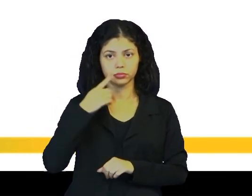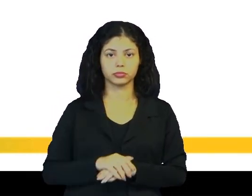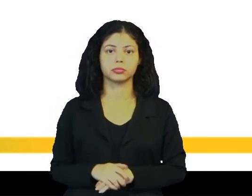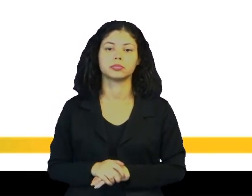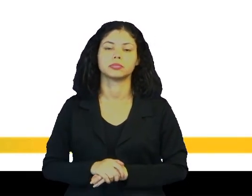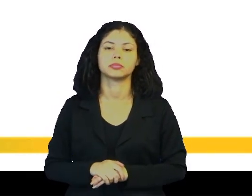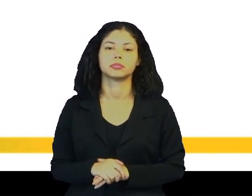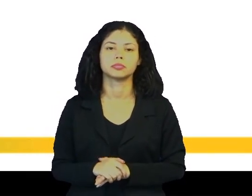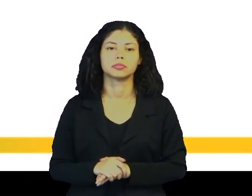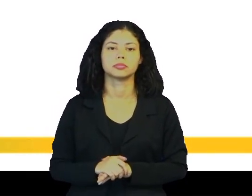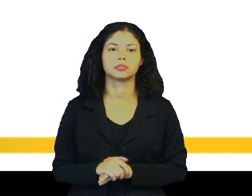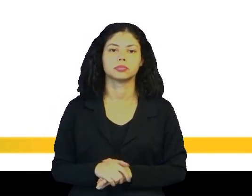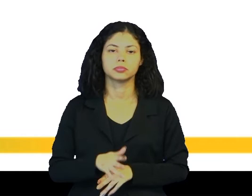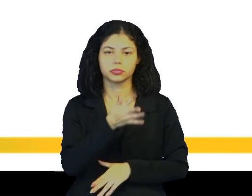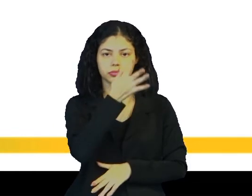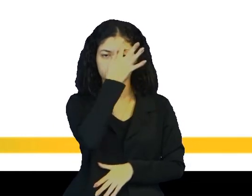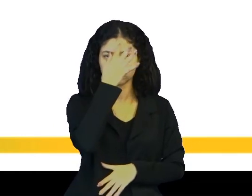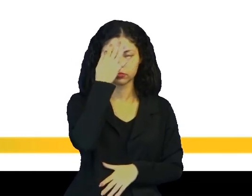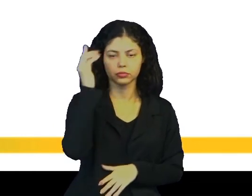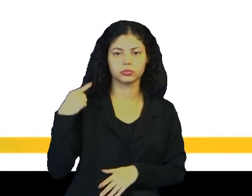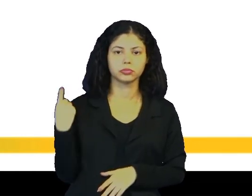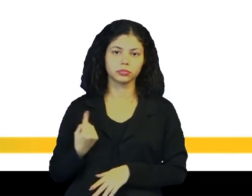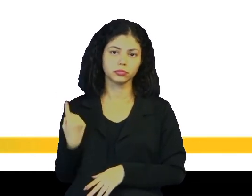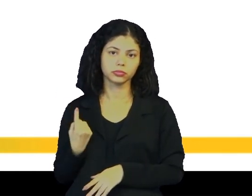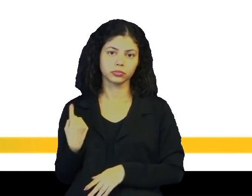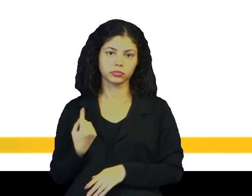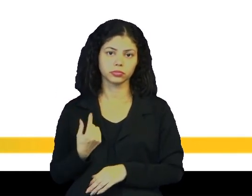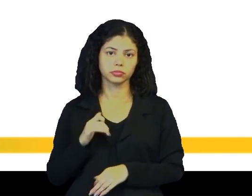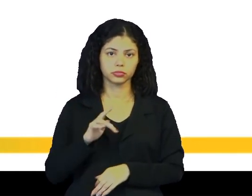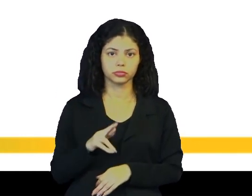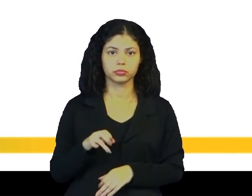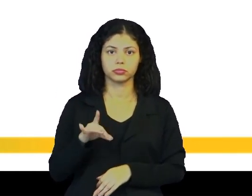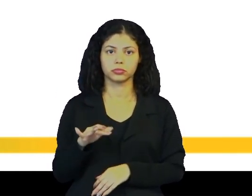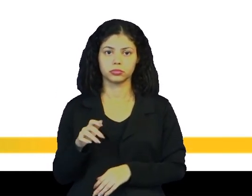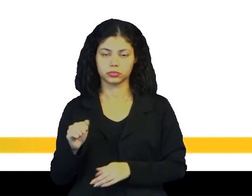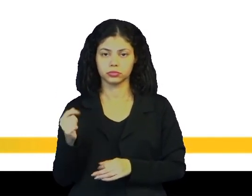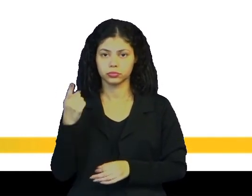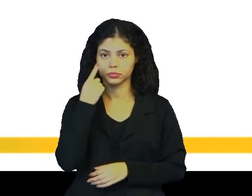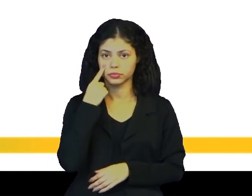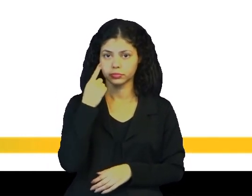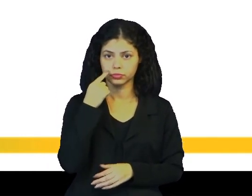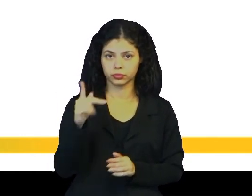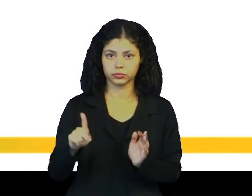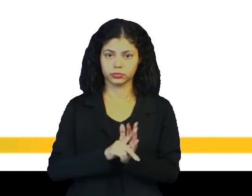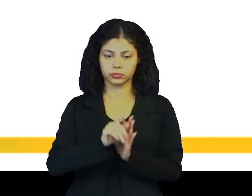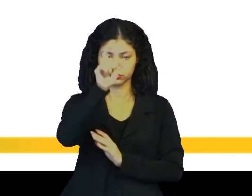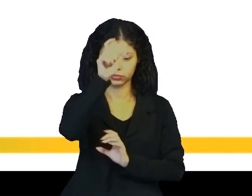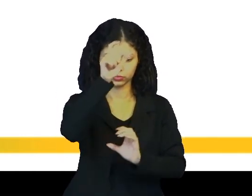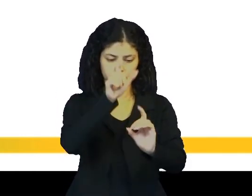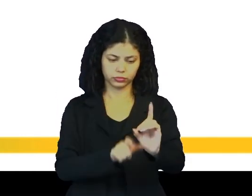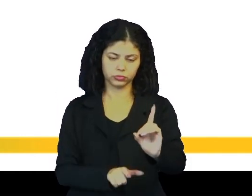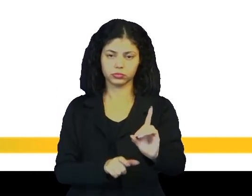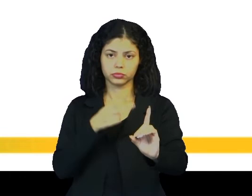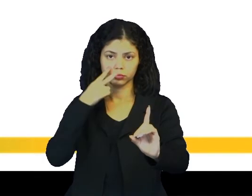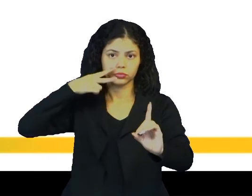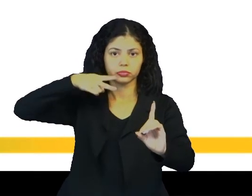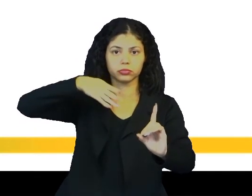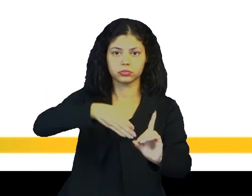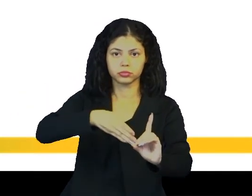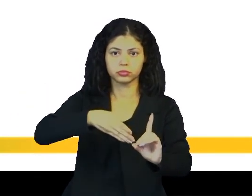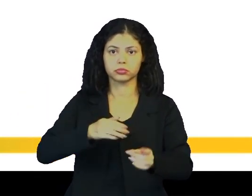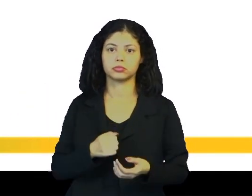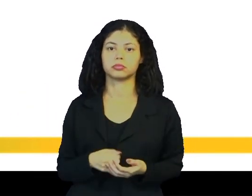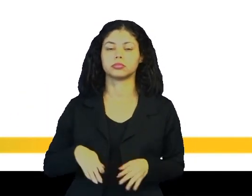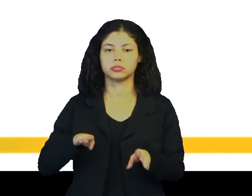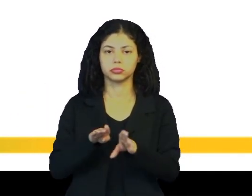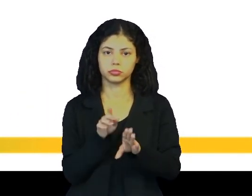Que pensa, né? Filosófica, individualista e antropocêntrica, que olha para o homem, né? Ela é